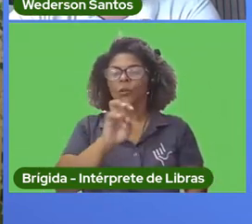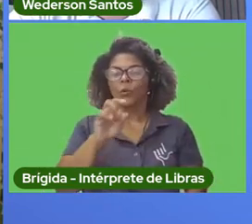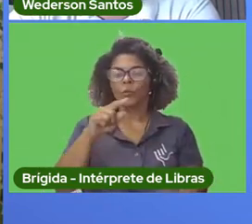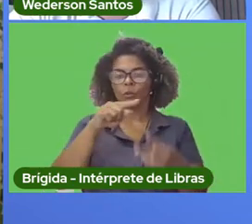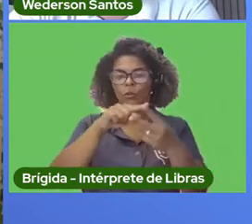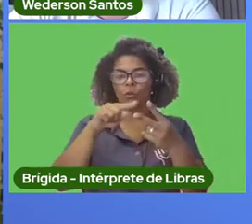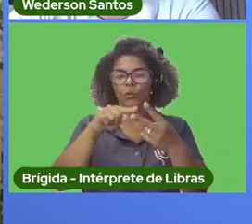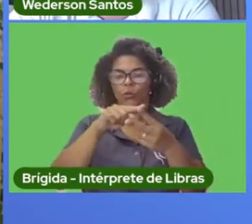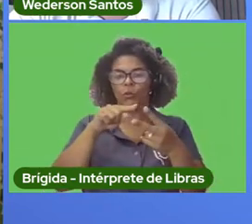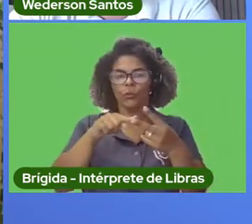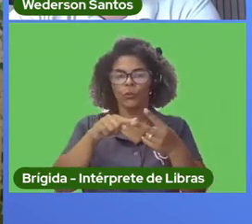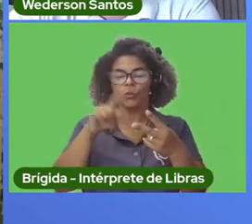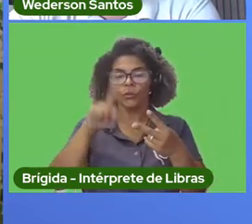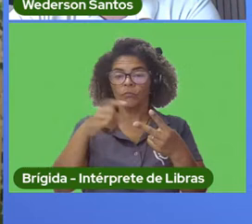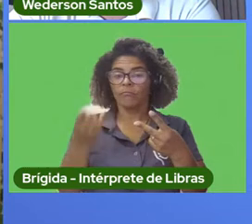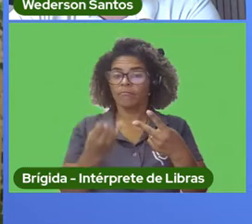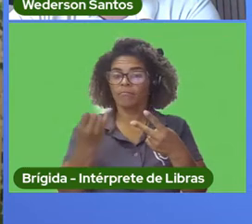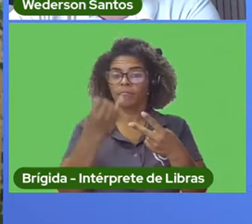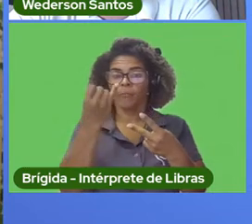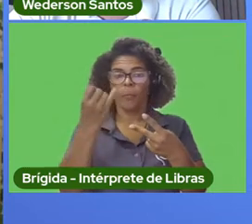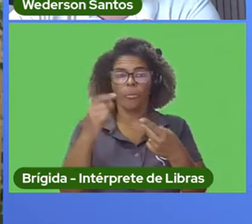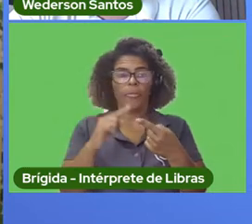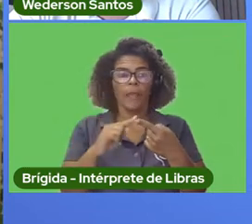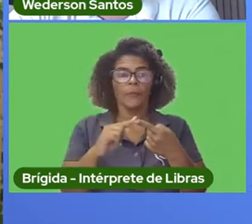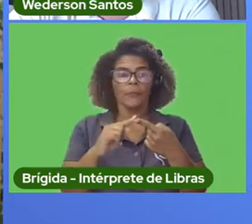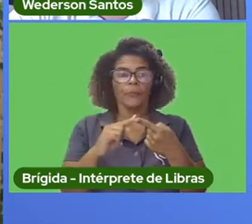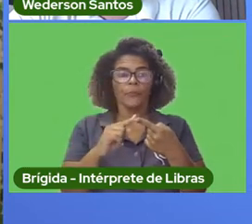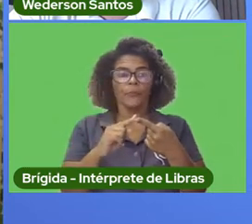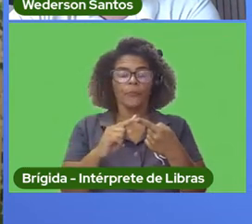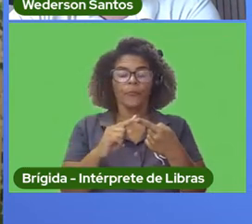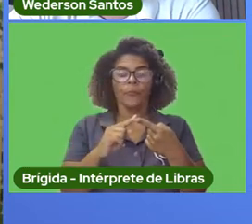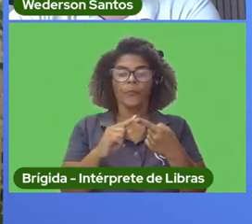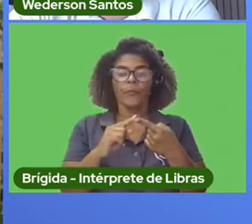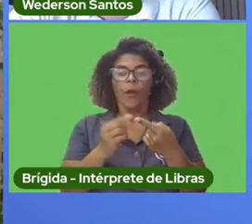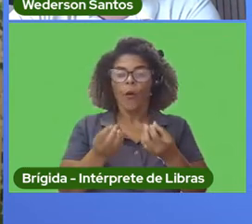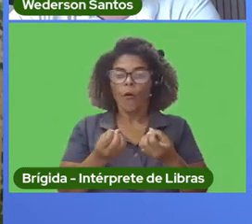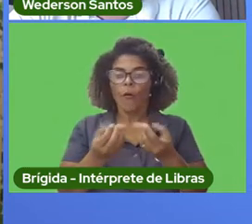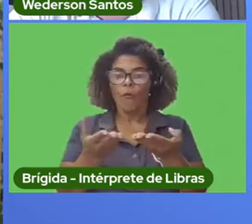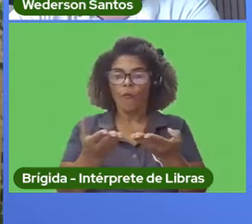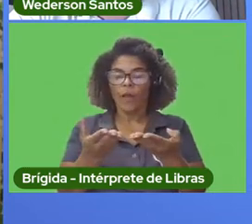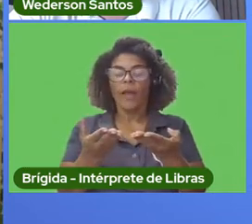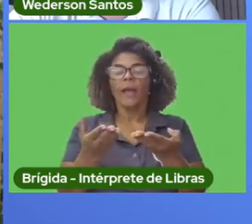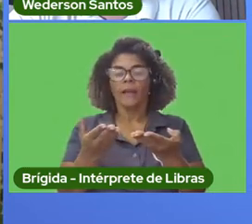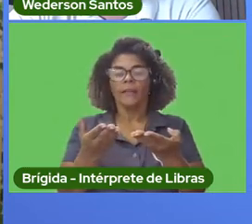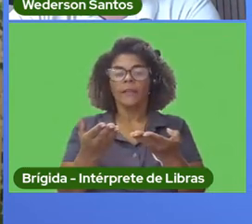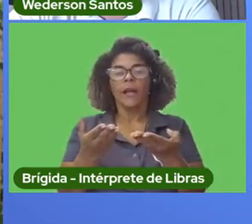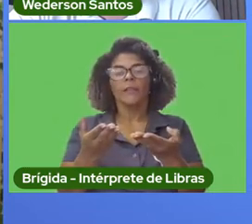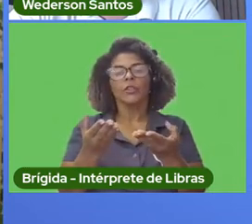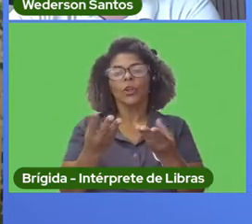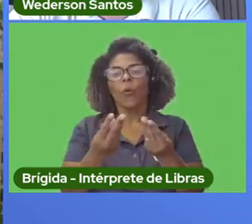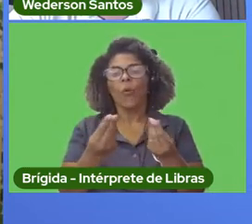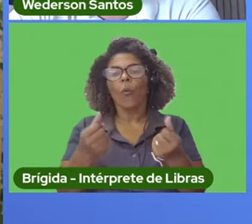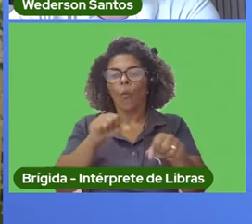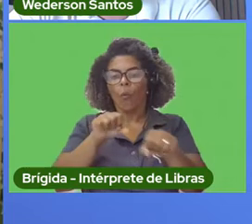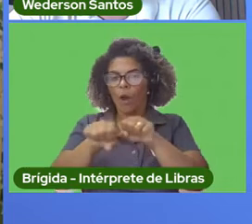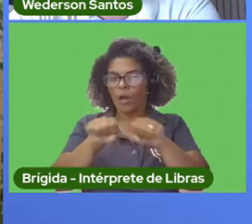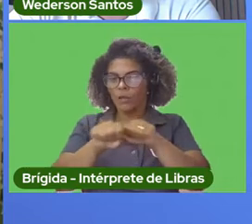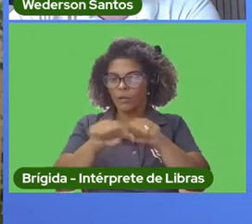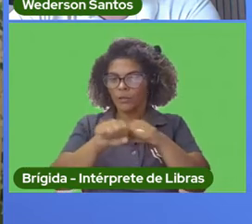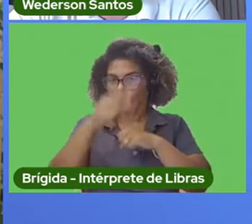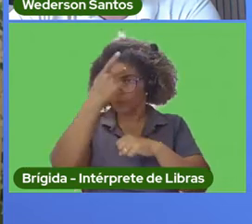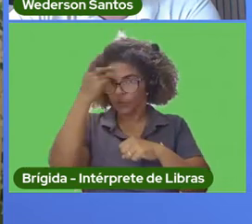no entender dele, são importantes. A oferta e o acesso de qualificação para as pessoas com deficiência e o